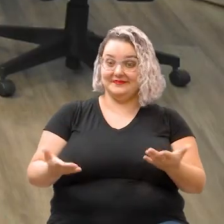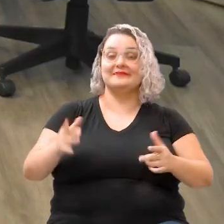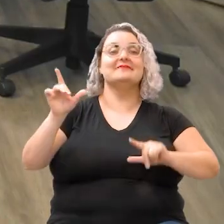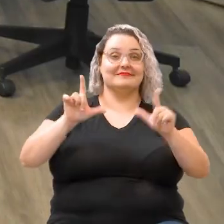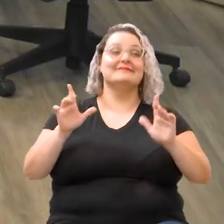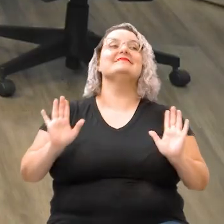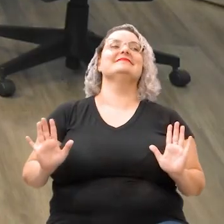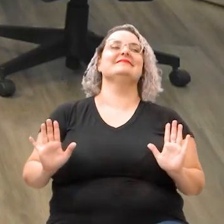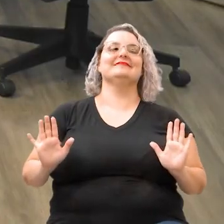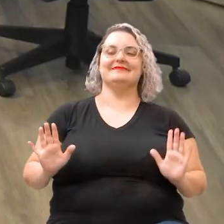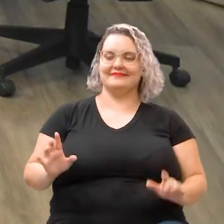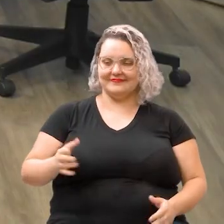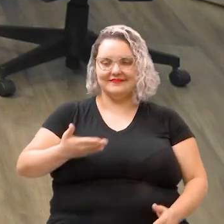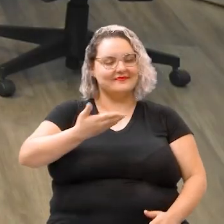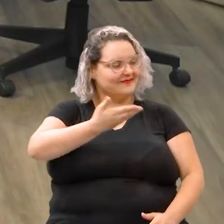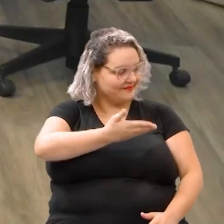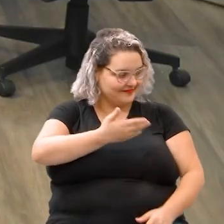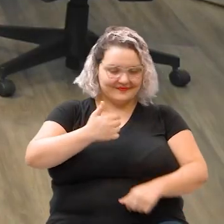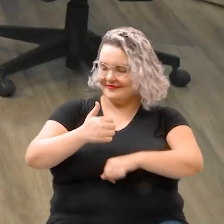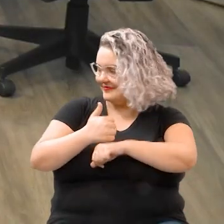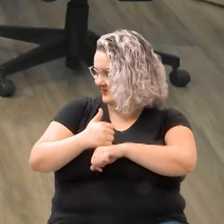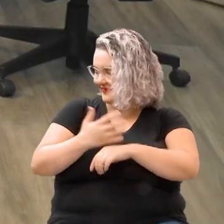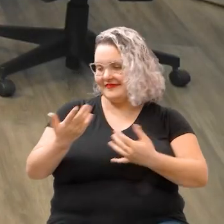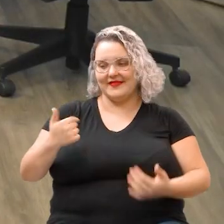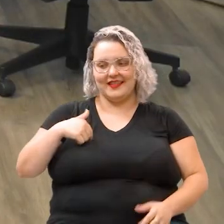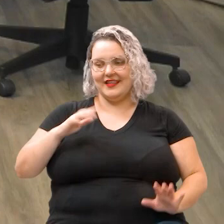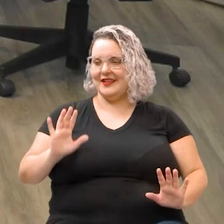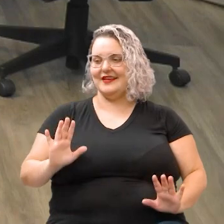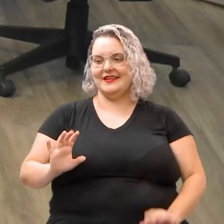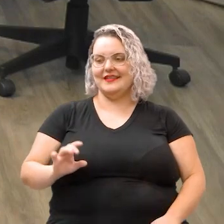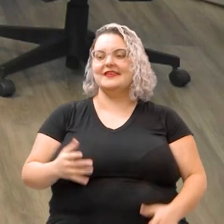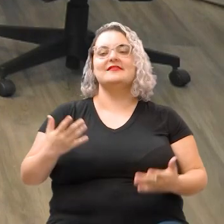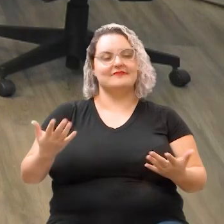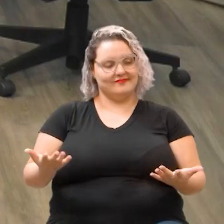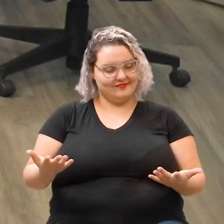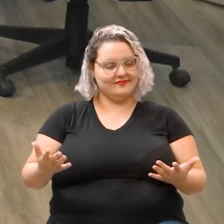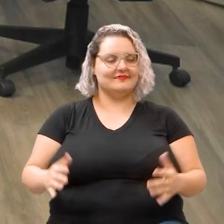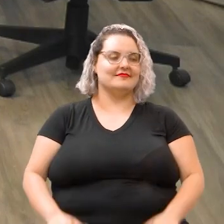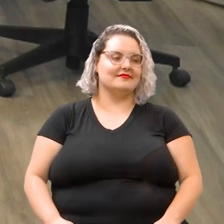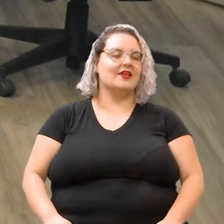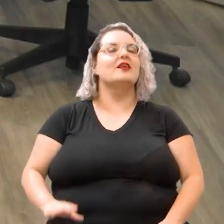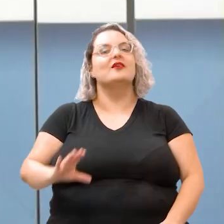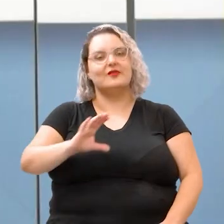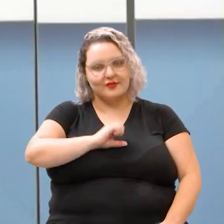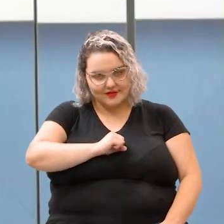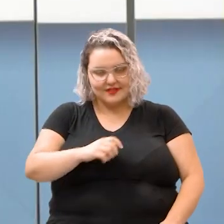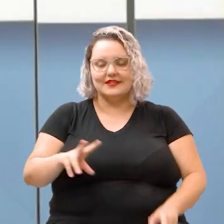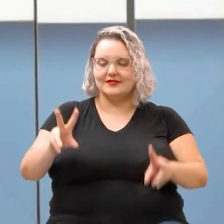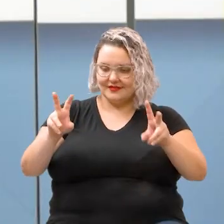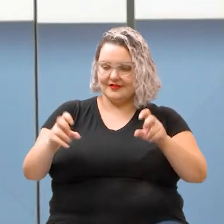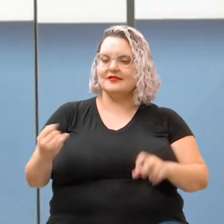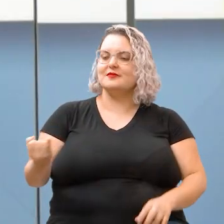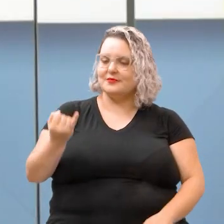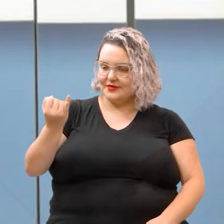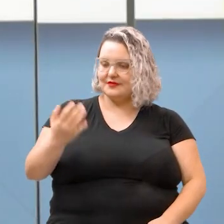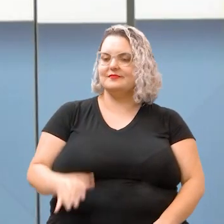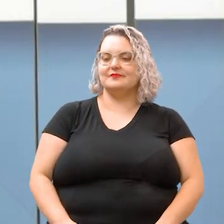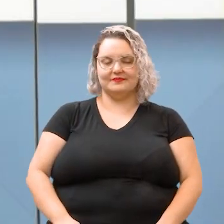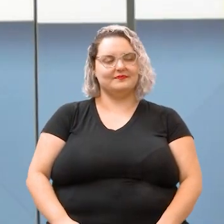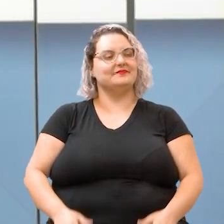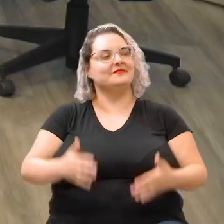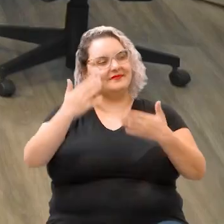na TV, hein? Vocês são profissional, eu estou aqui, mas gostei do tema. Achei muito